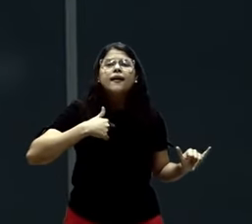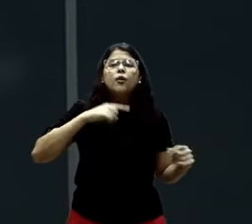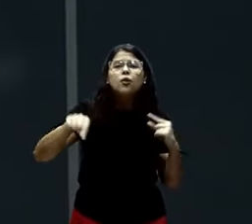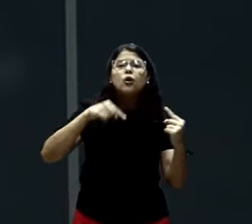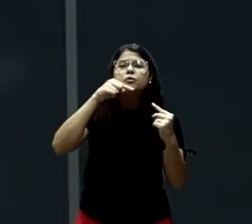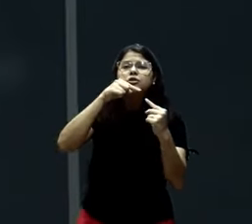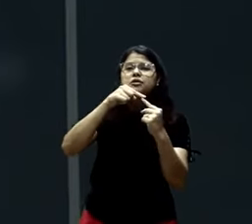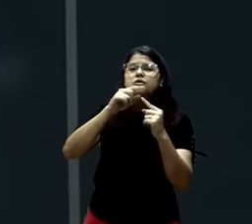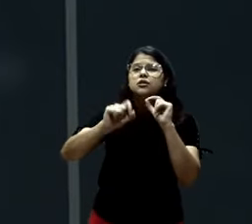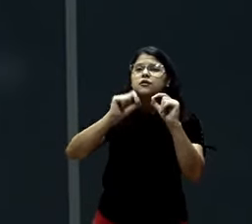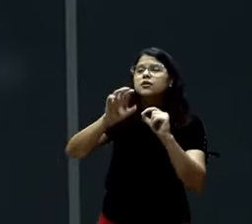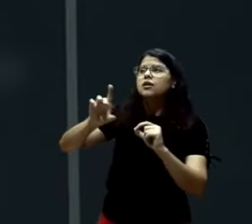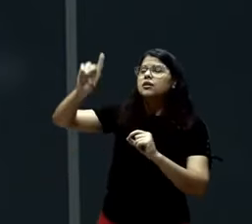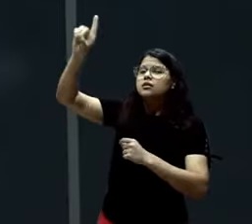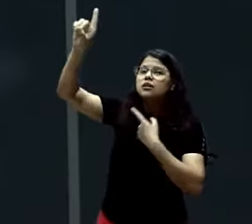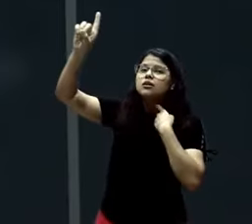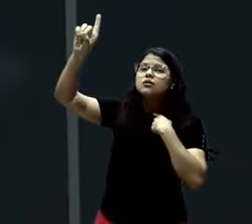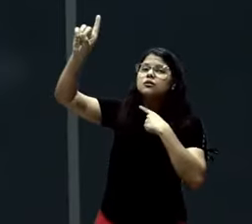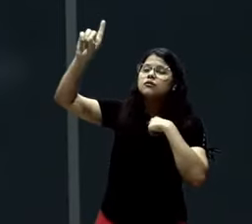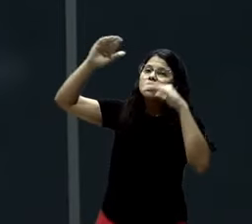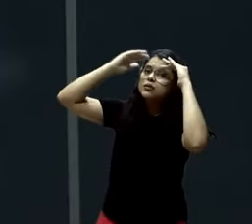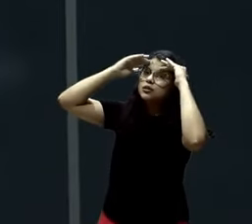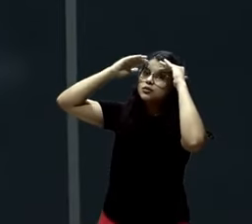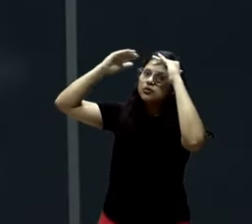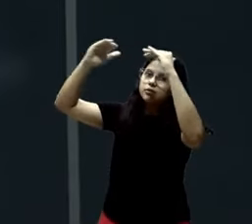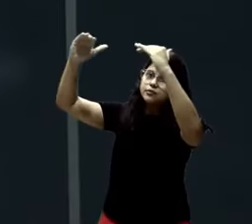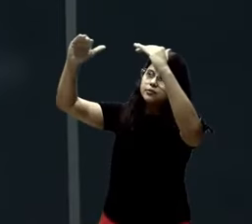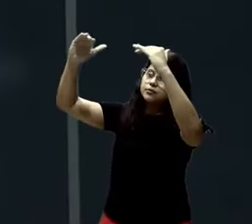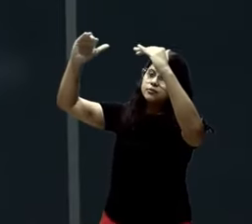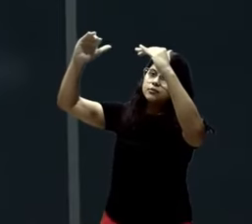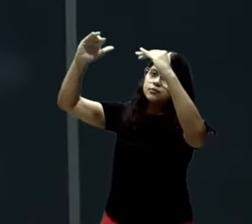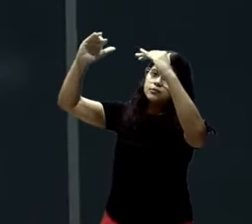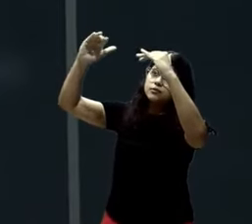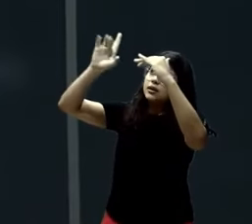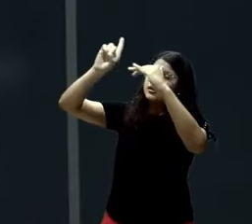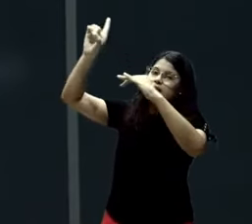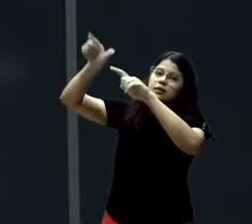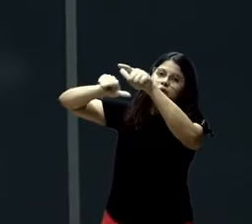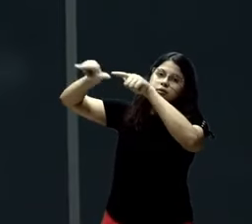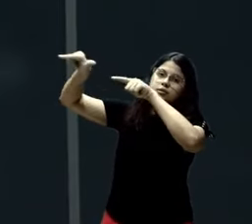enviou e realizar a sua obra.